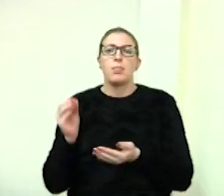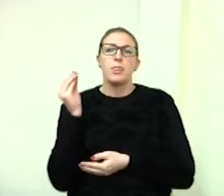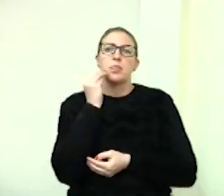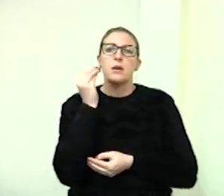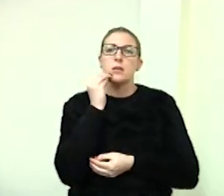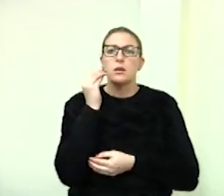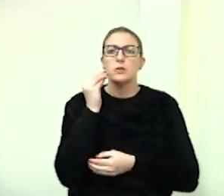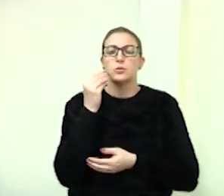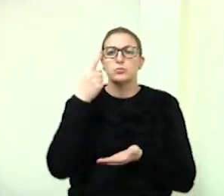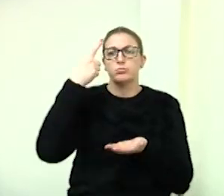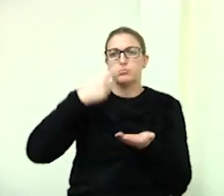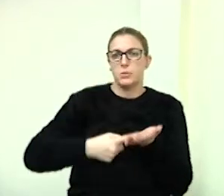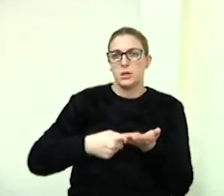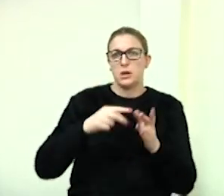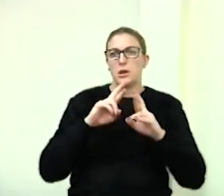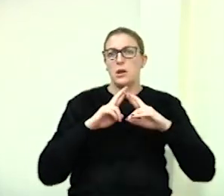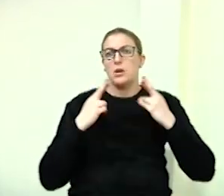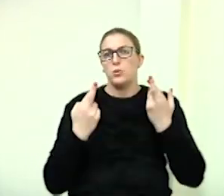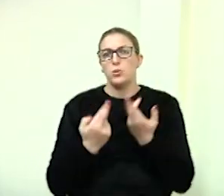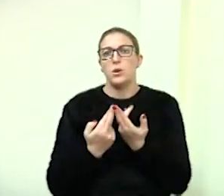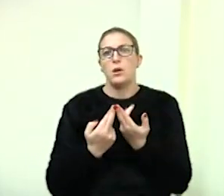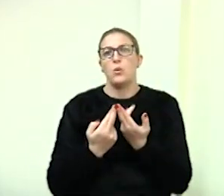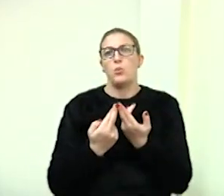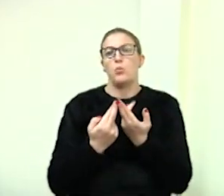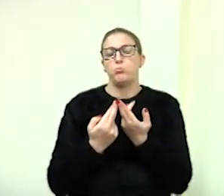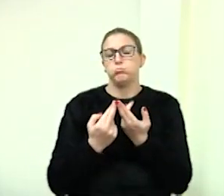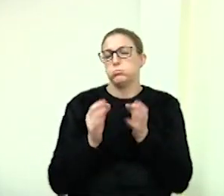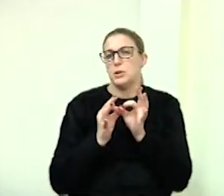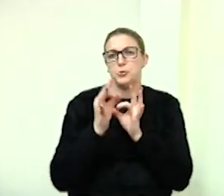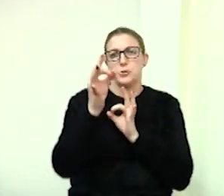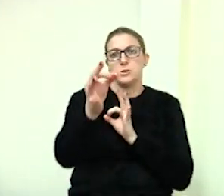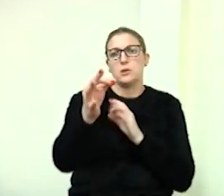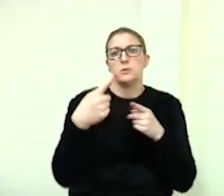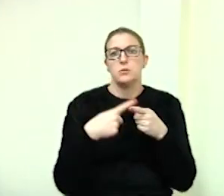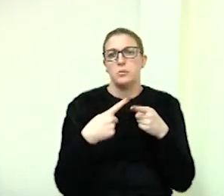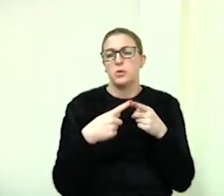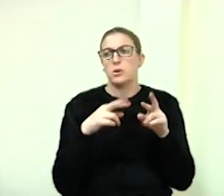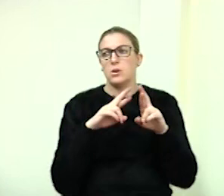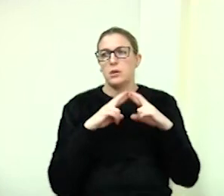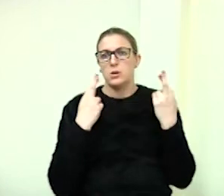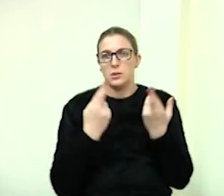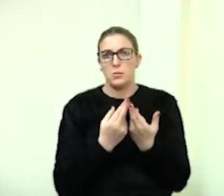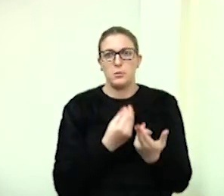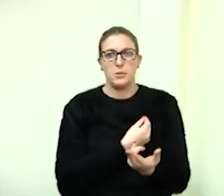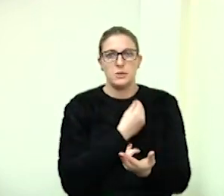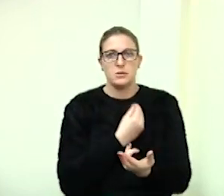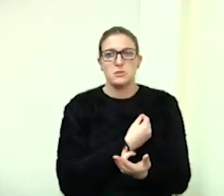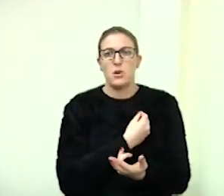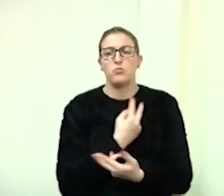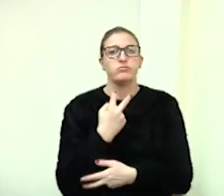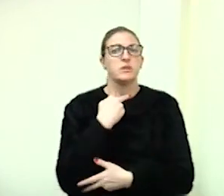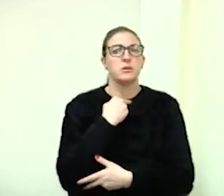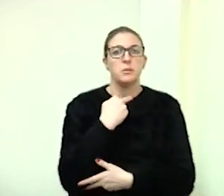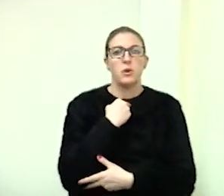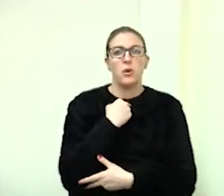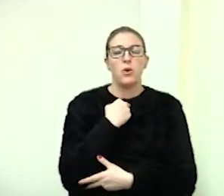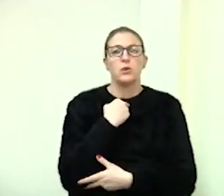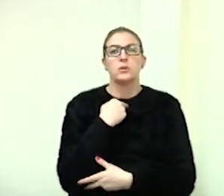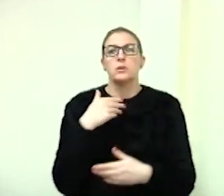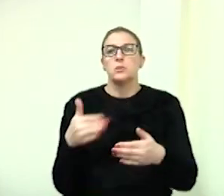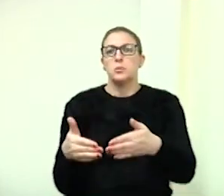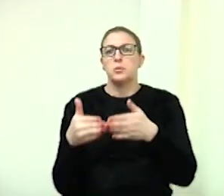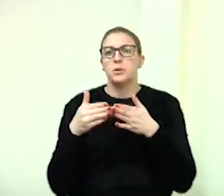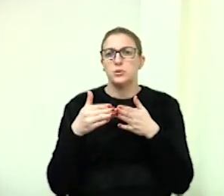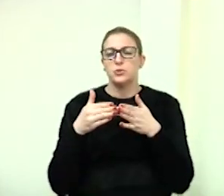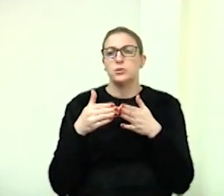claro que vai ser através de uma audiência virtual, já que as reuniões presenciais estão, por horas, suspensas no governo do Estado. Solicitamos ao